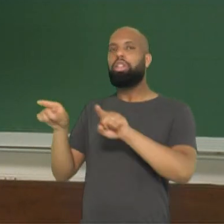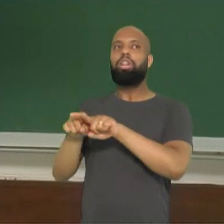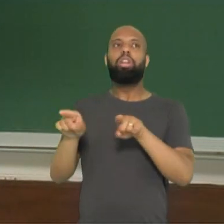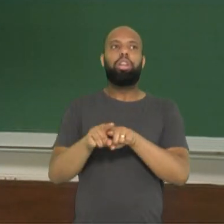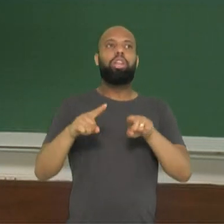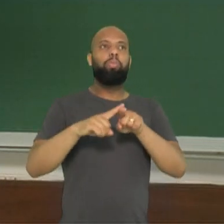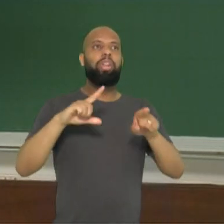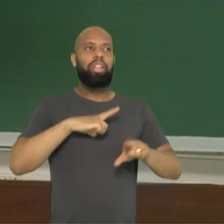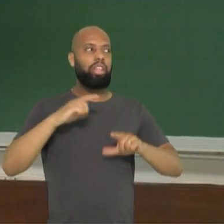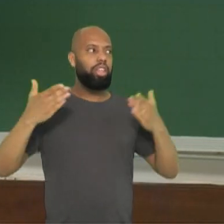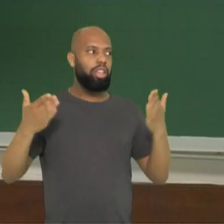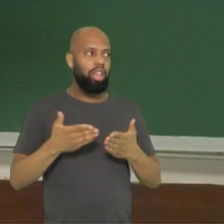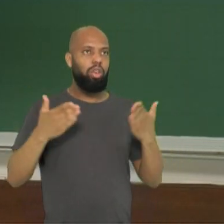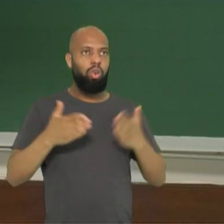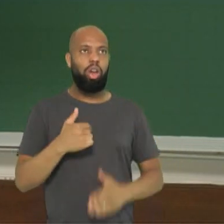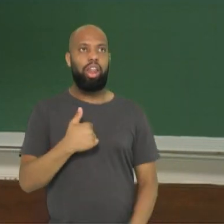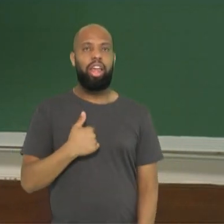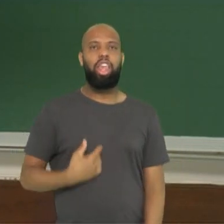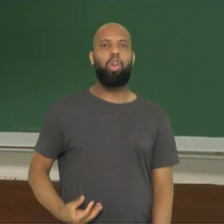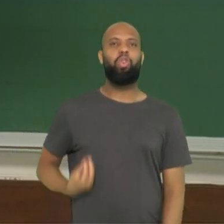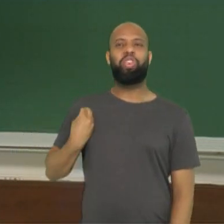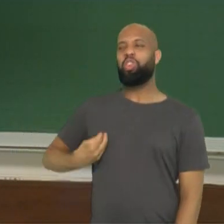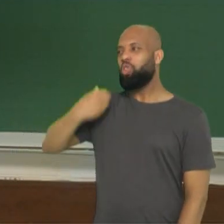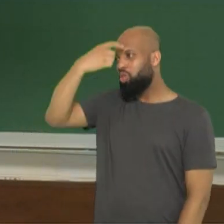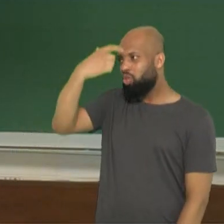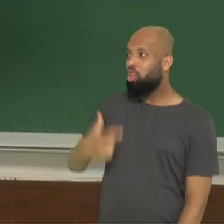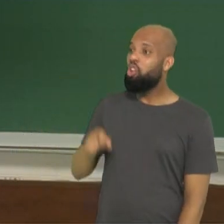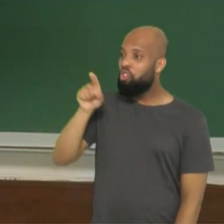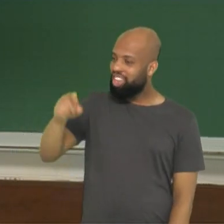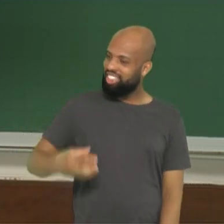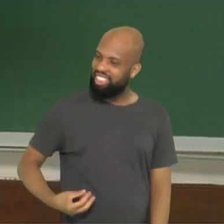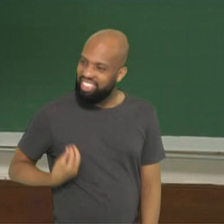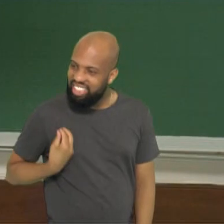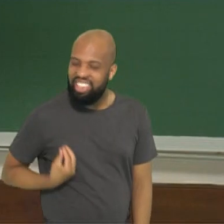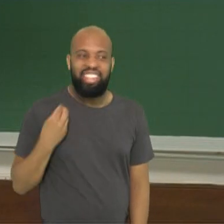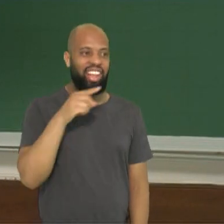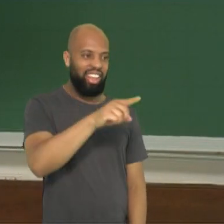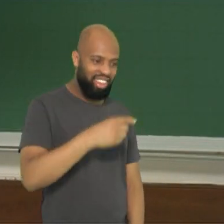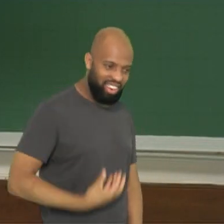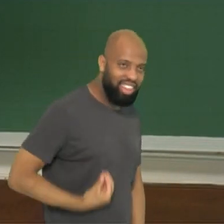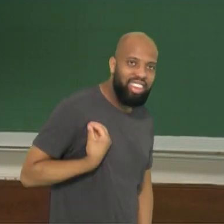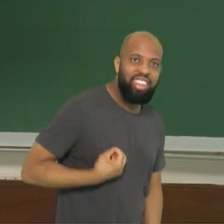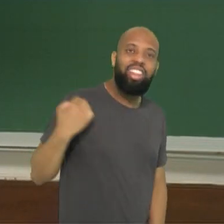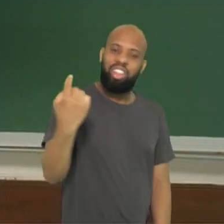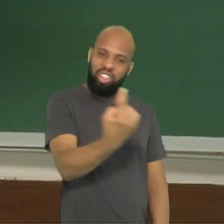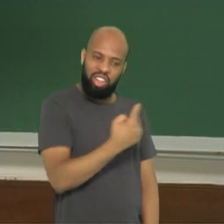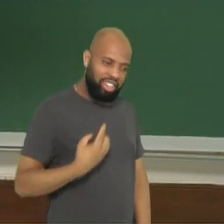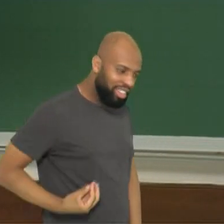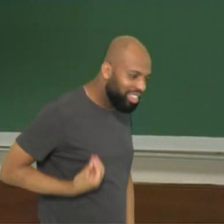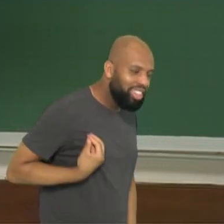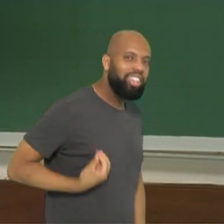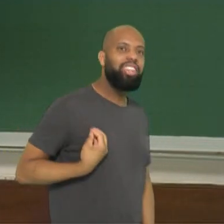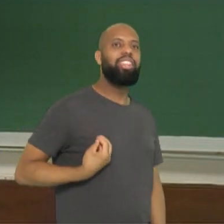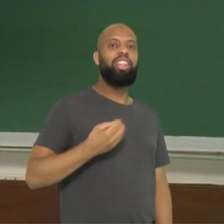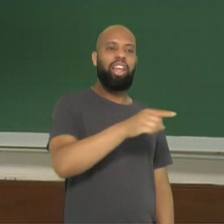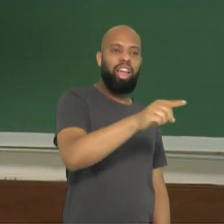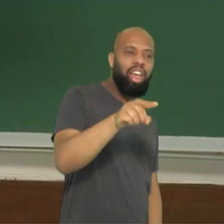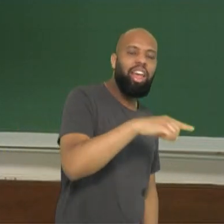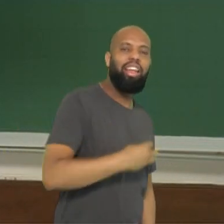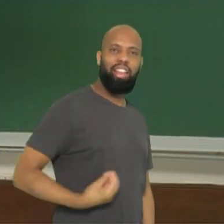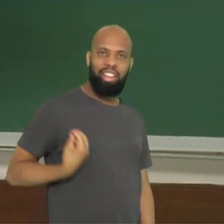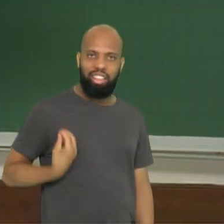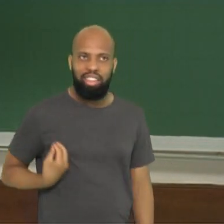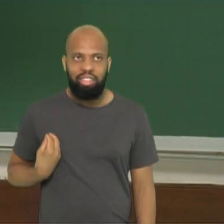do estar no presente. Estou, eu estou, tu estás, ele está, nosotros estamos, vosotros